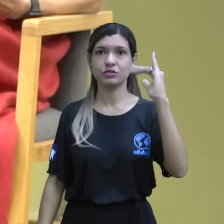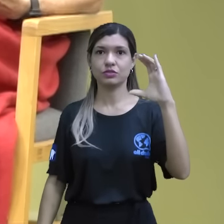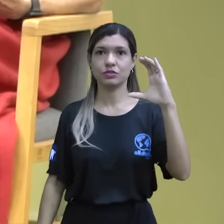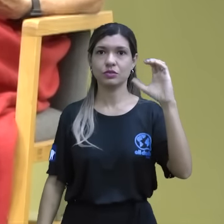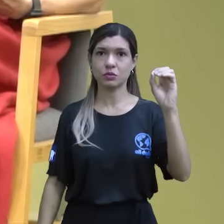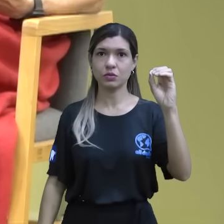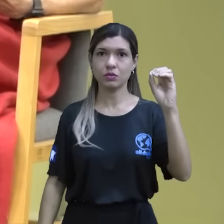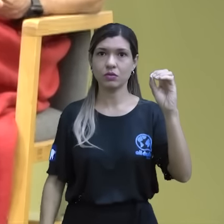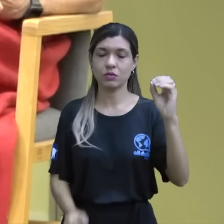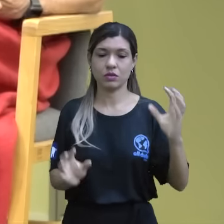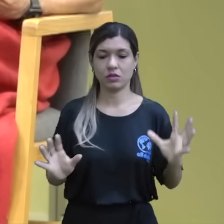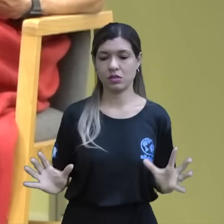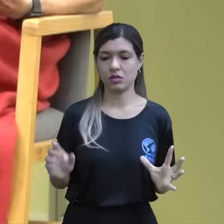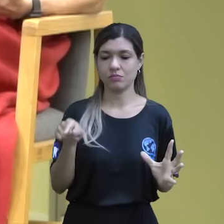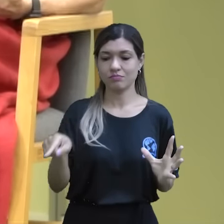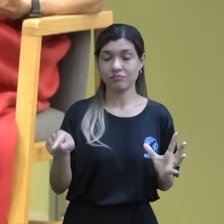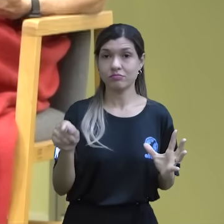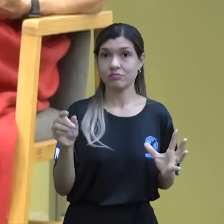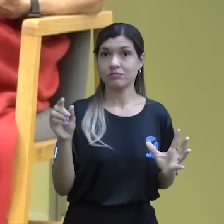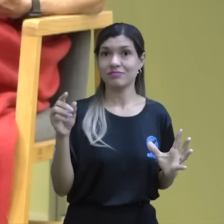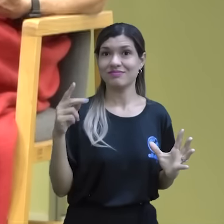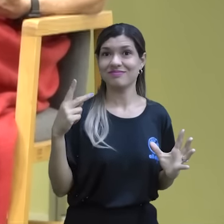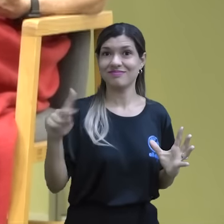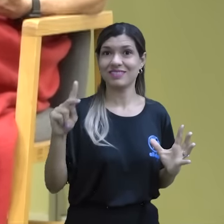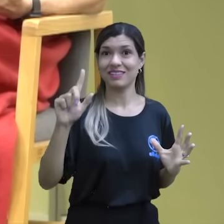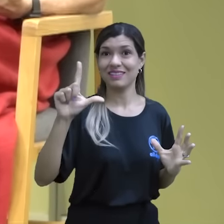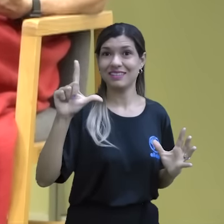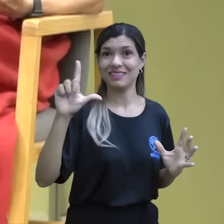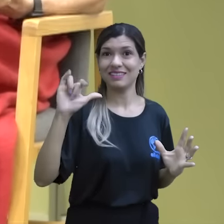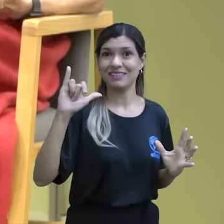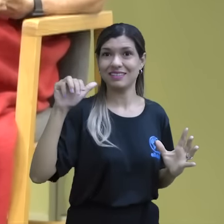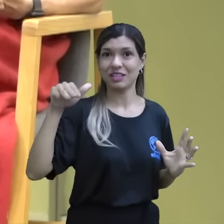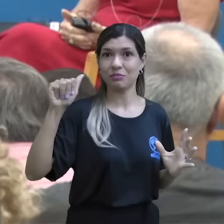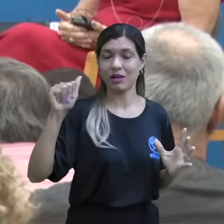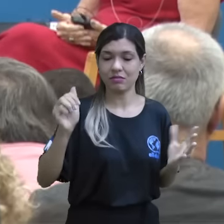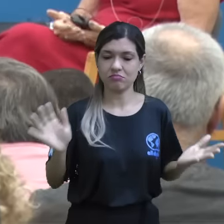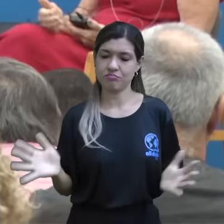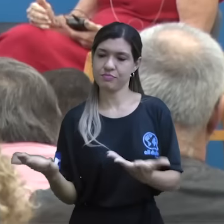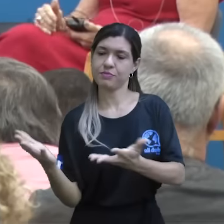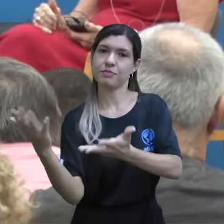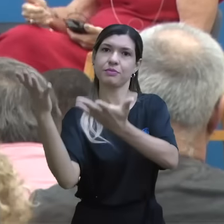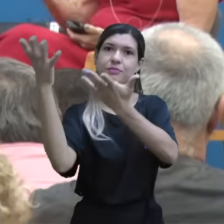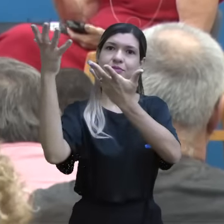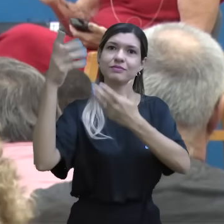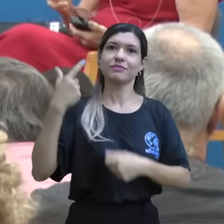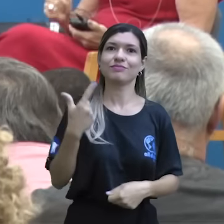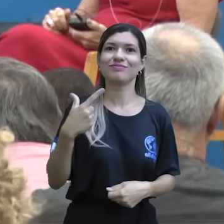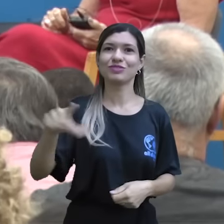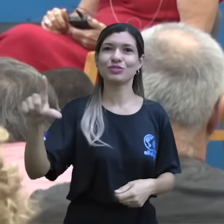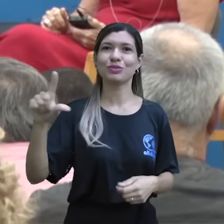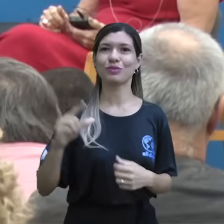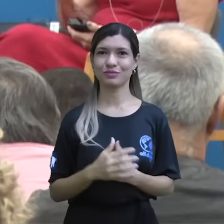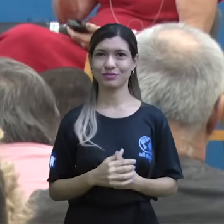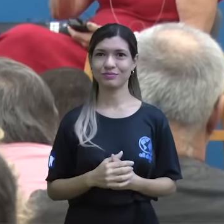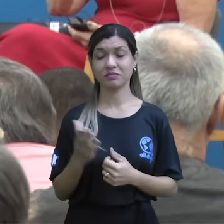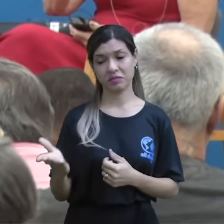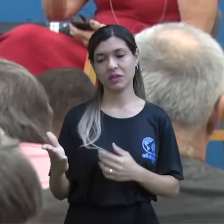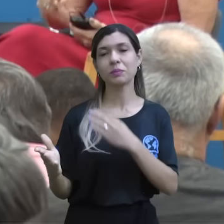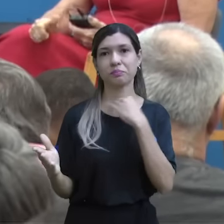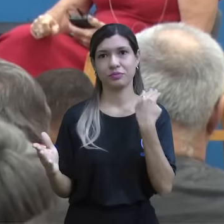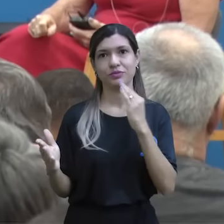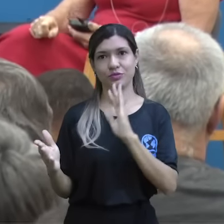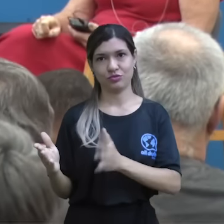podia aparecer alguma coisa. E publica a biografia do Lima Barreto. Mas aí cabe